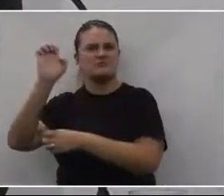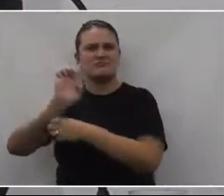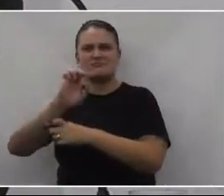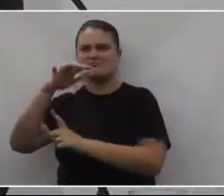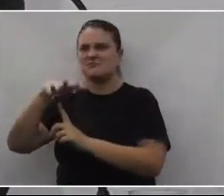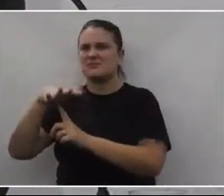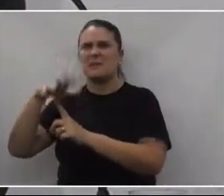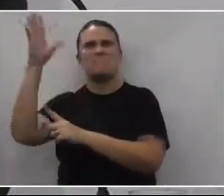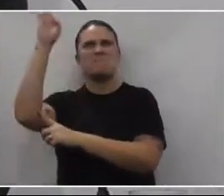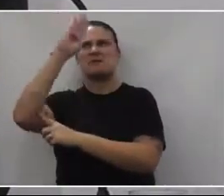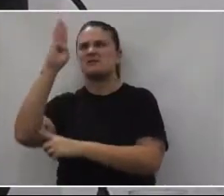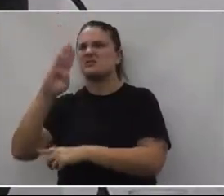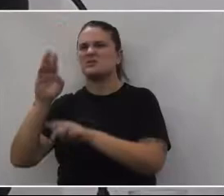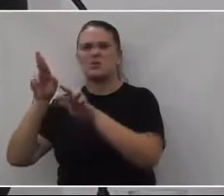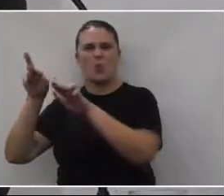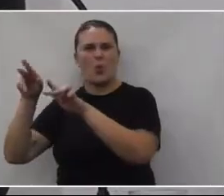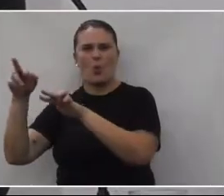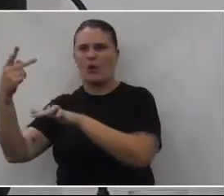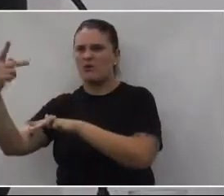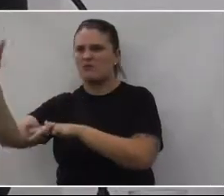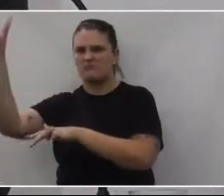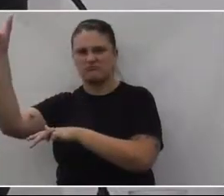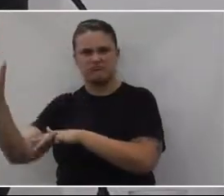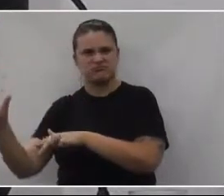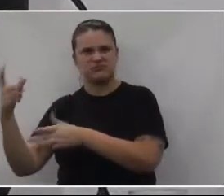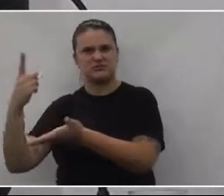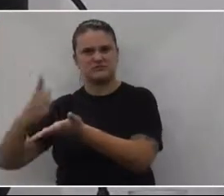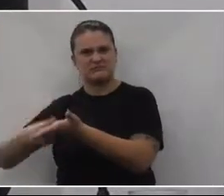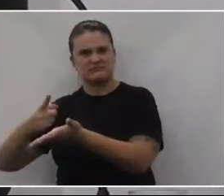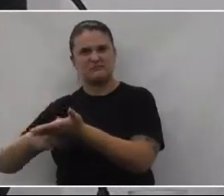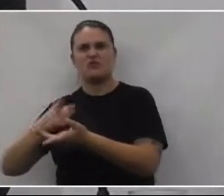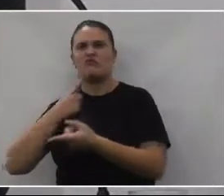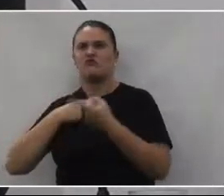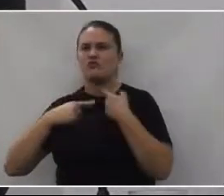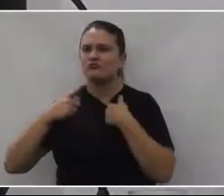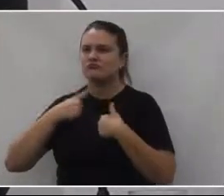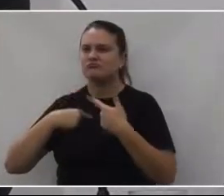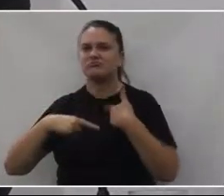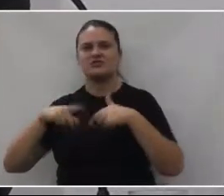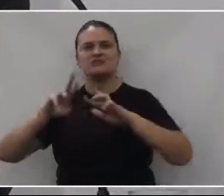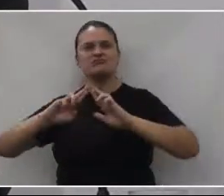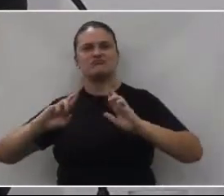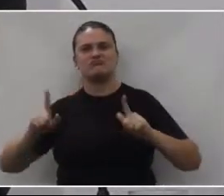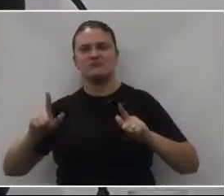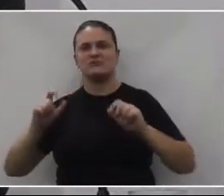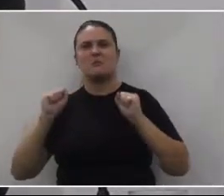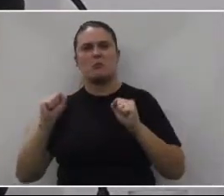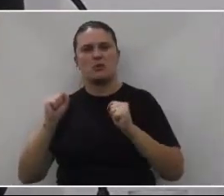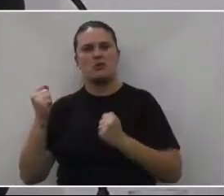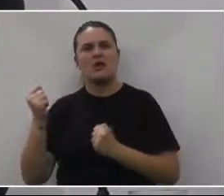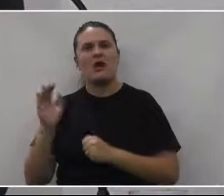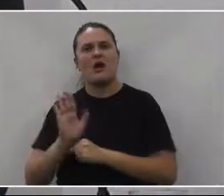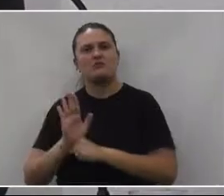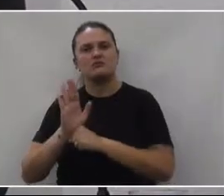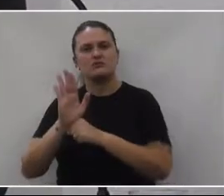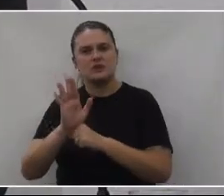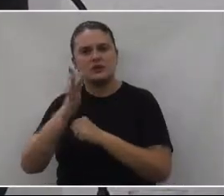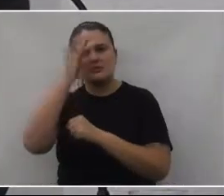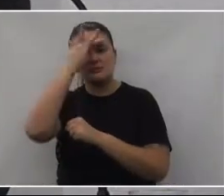vão encontrar alguém com tanta dedicação e com tanta vontade de poder ajudar